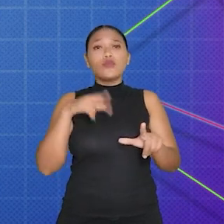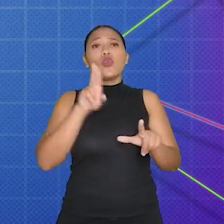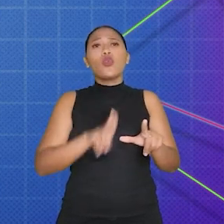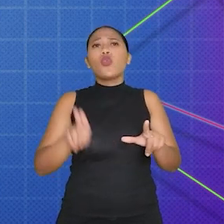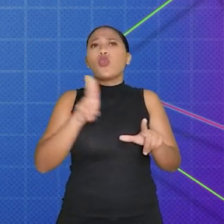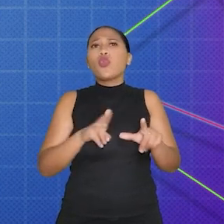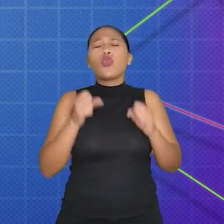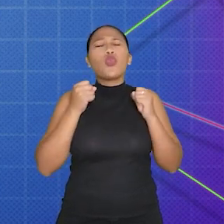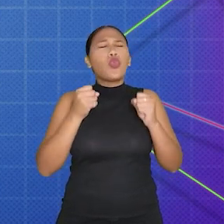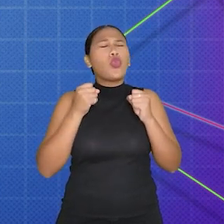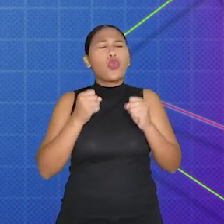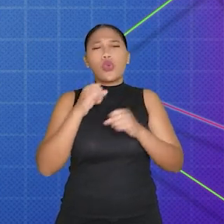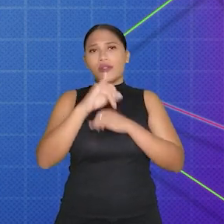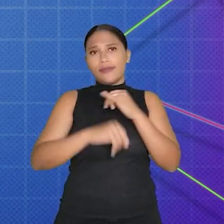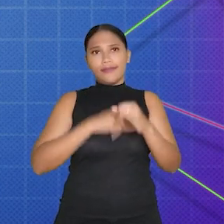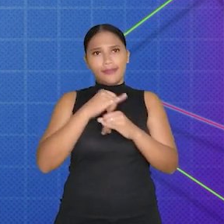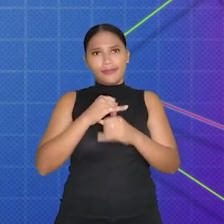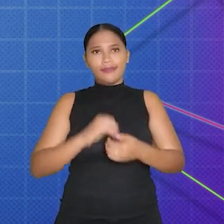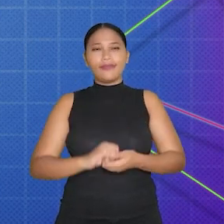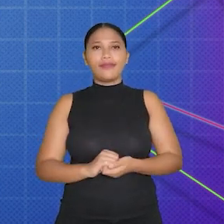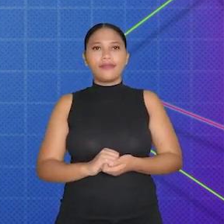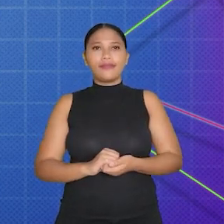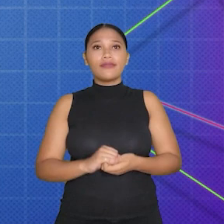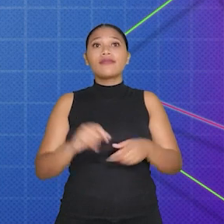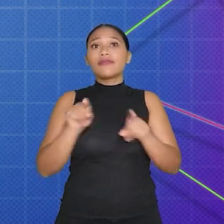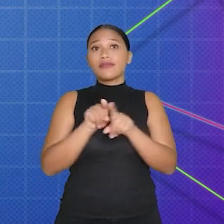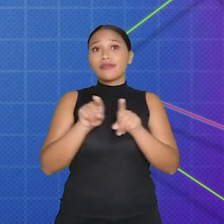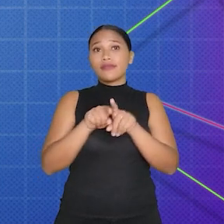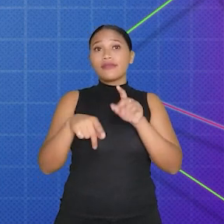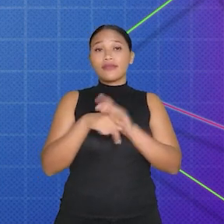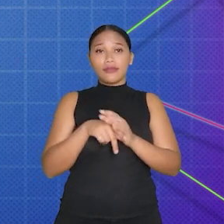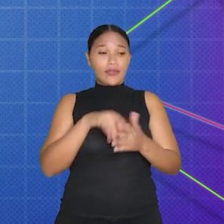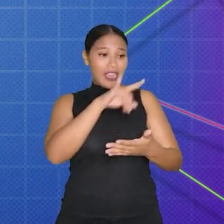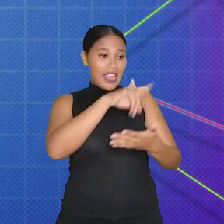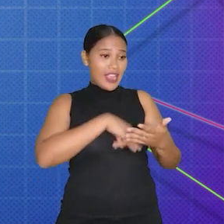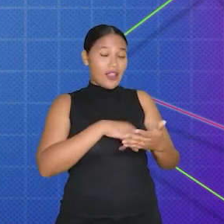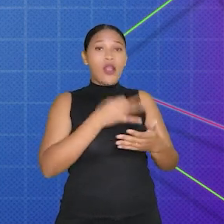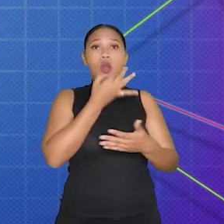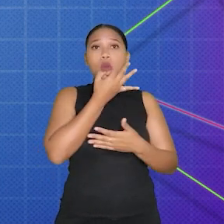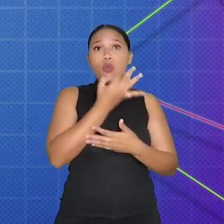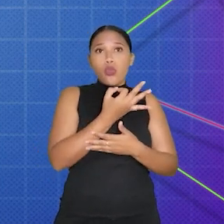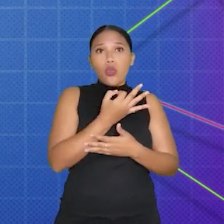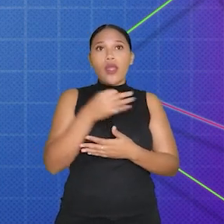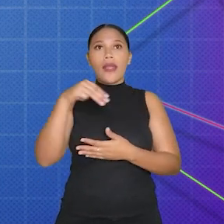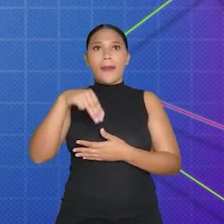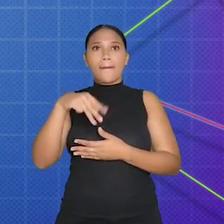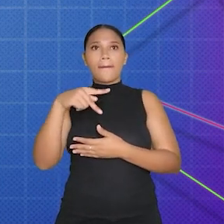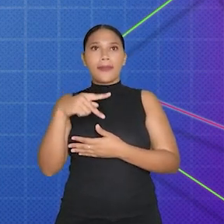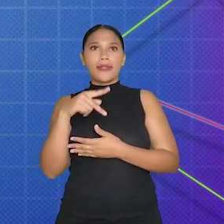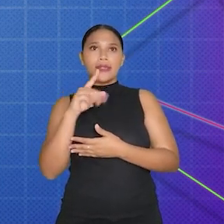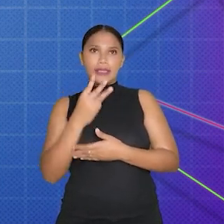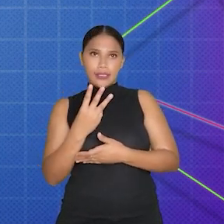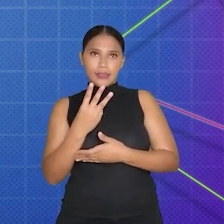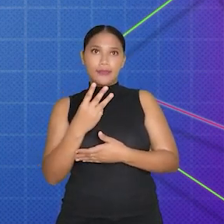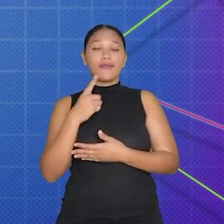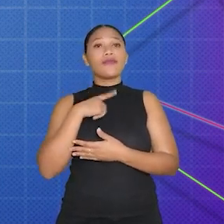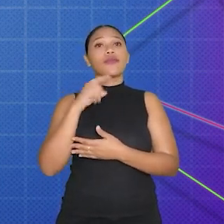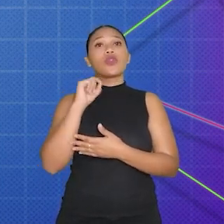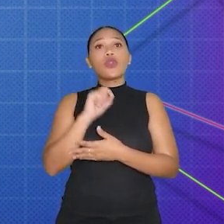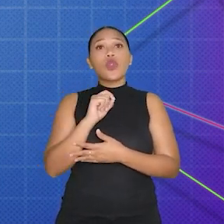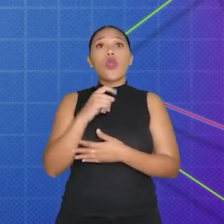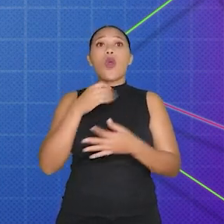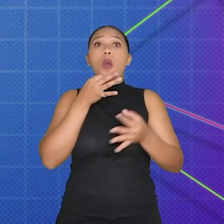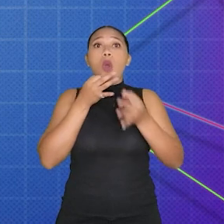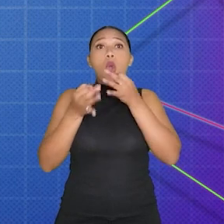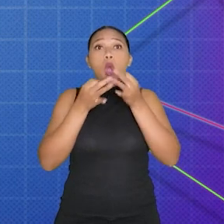compactadas e são amplamente utilizados na internet. Extensão de arquivo para arquivos de áudio em formato MP3.